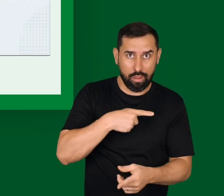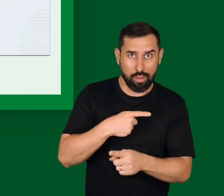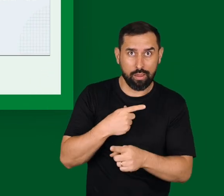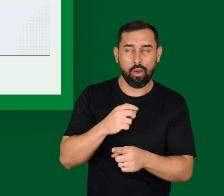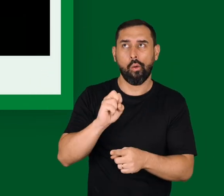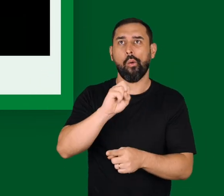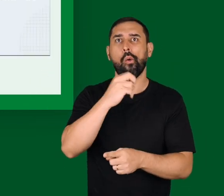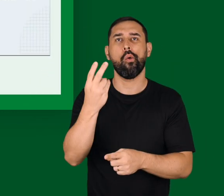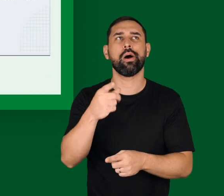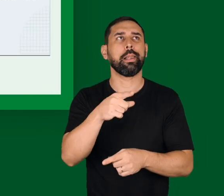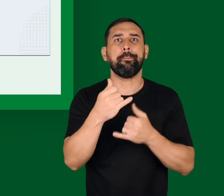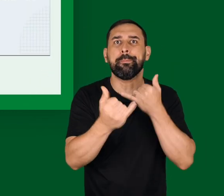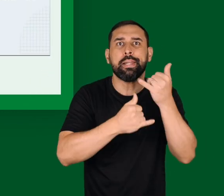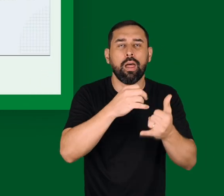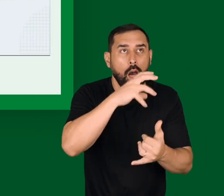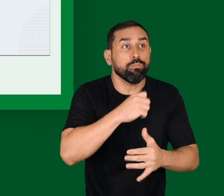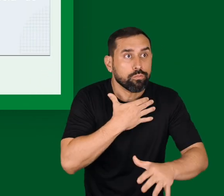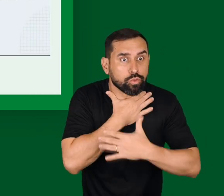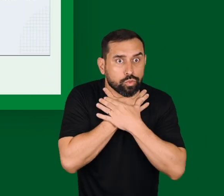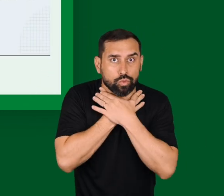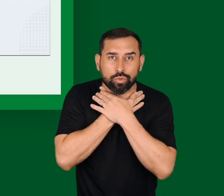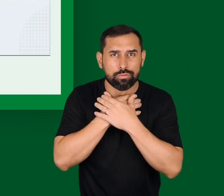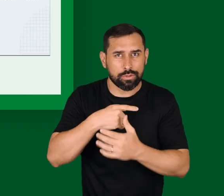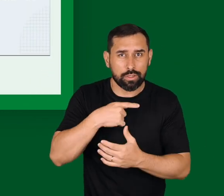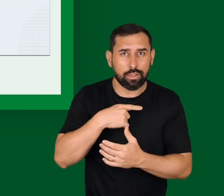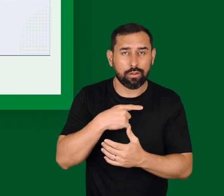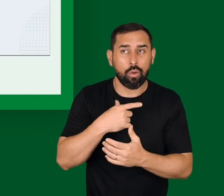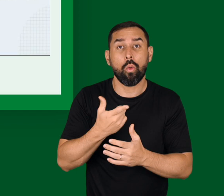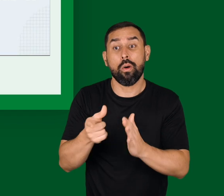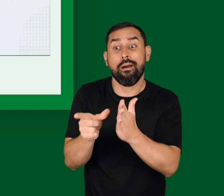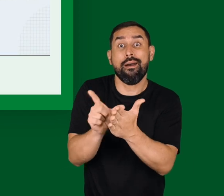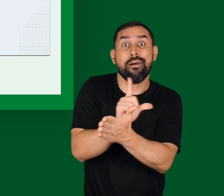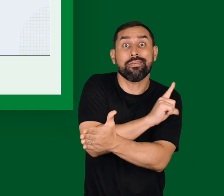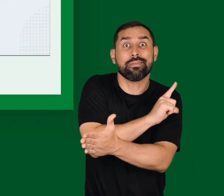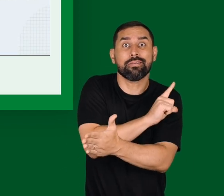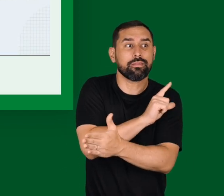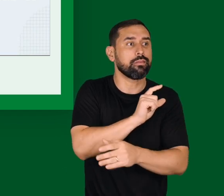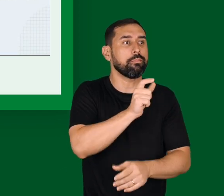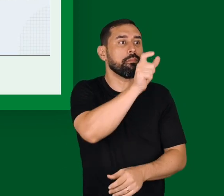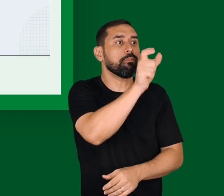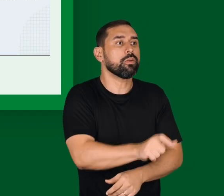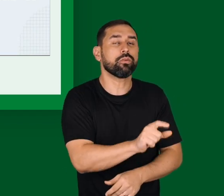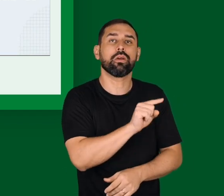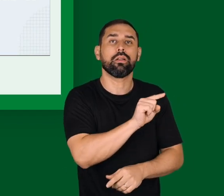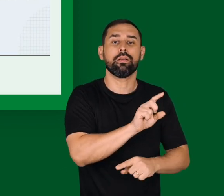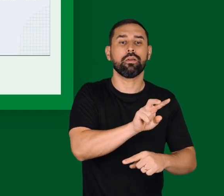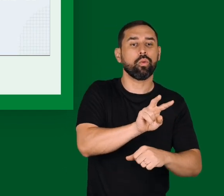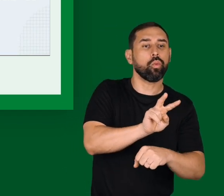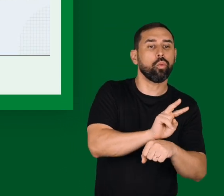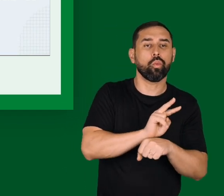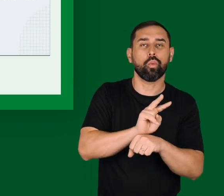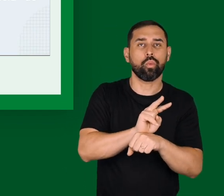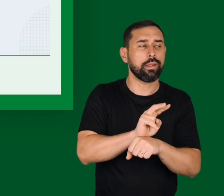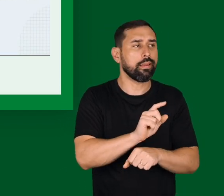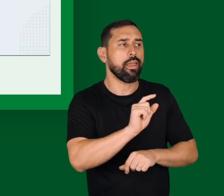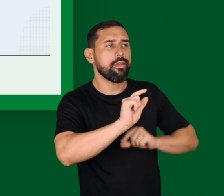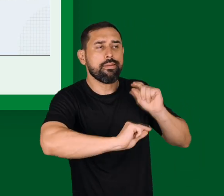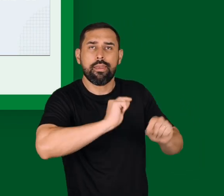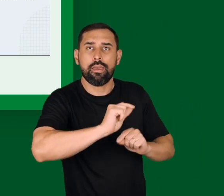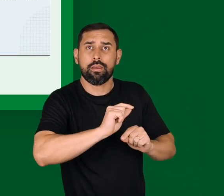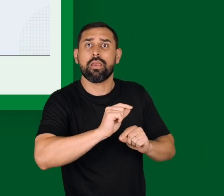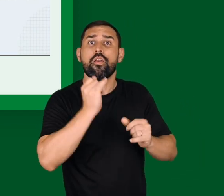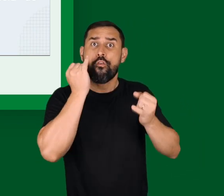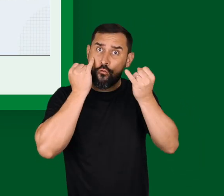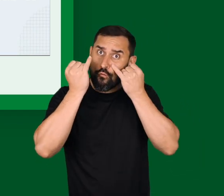se ela tem risco de ter broncoaspirado algum brinquedo, quem estava cuidando dessa criança no momento anterior à parada tem